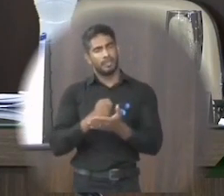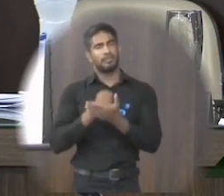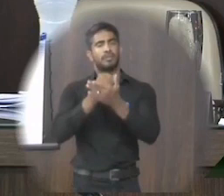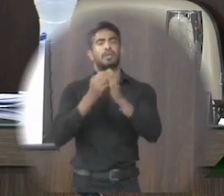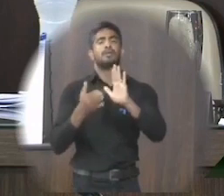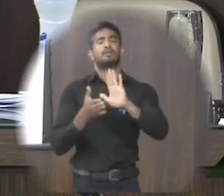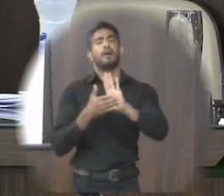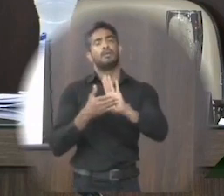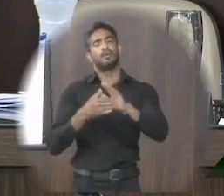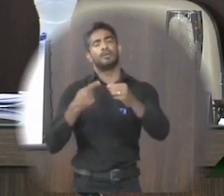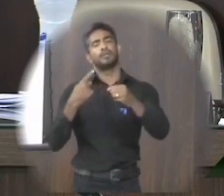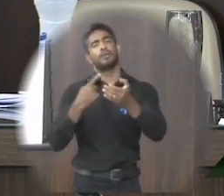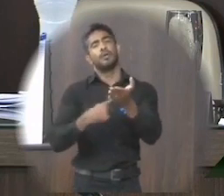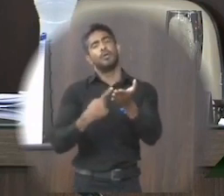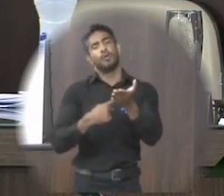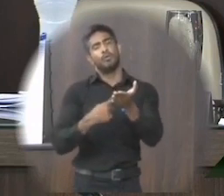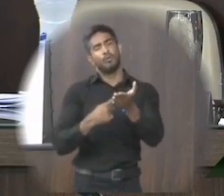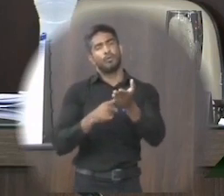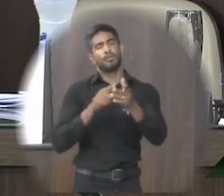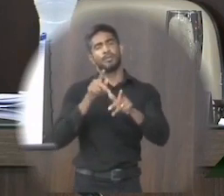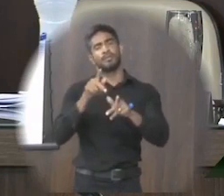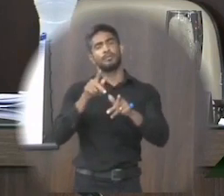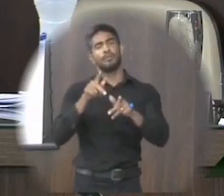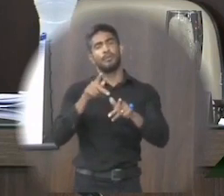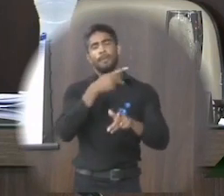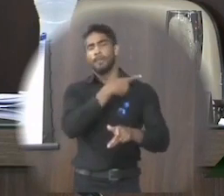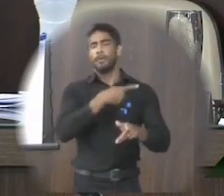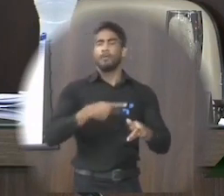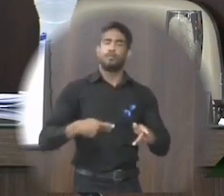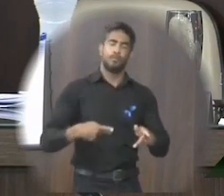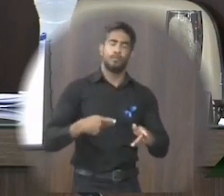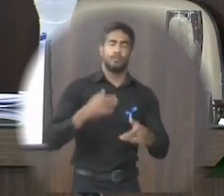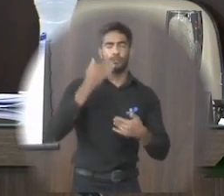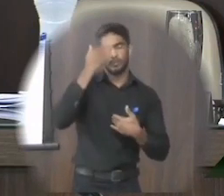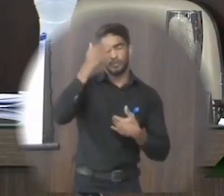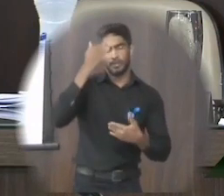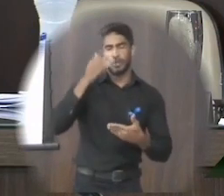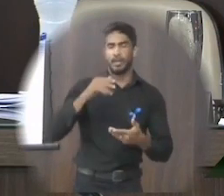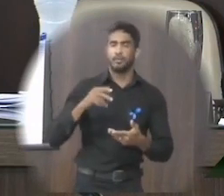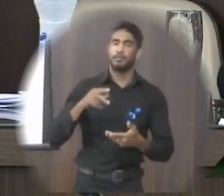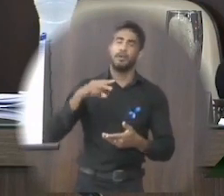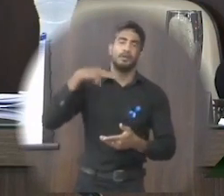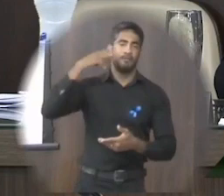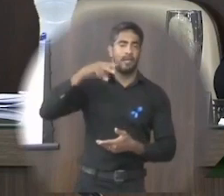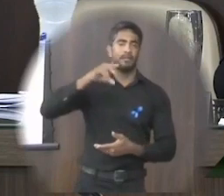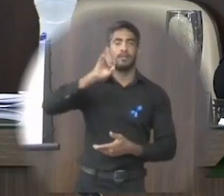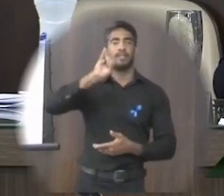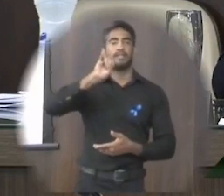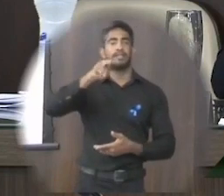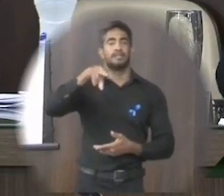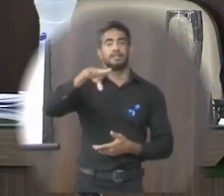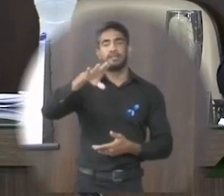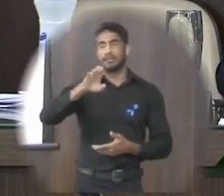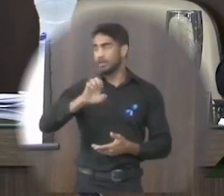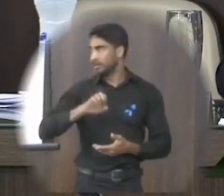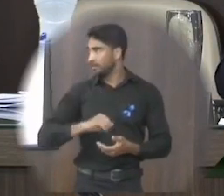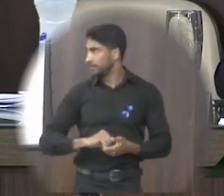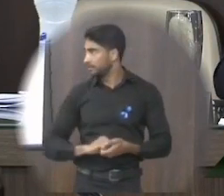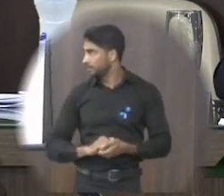compromisso público da autoridade a que se destina, desde já agradeço. Assinado, vereador Isane Pedro.